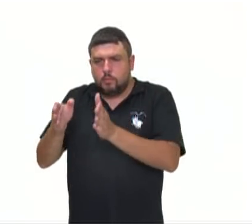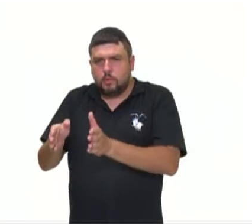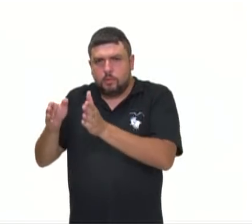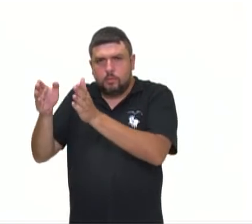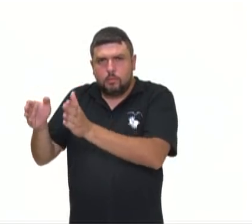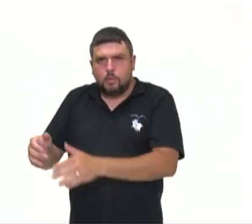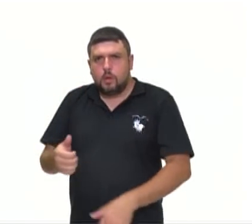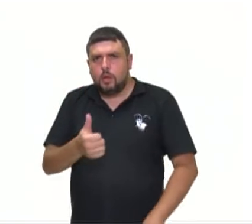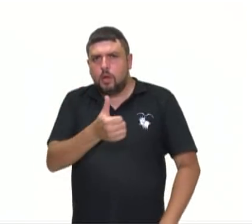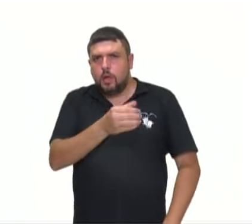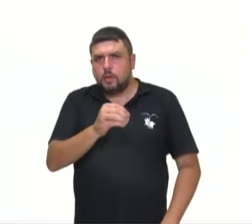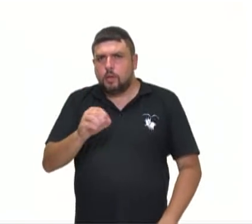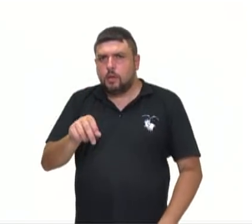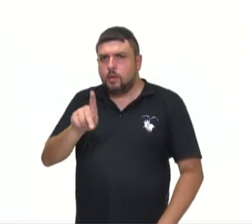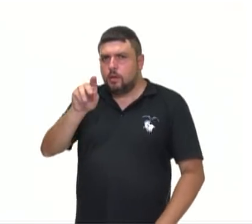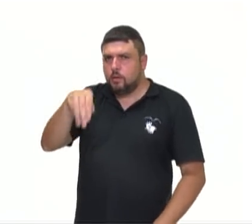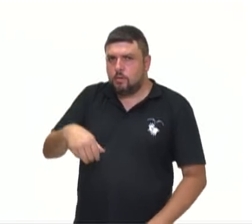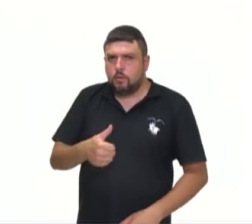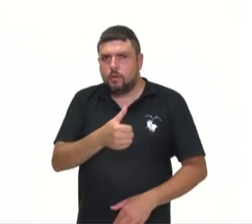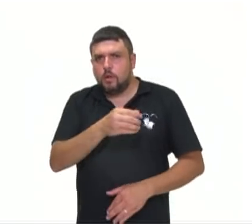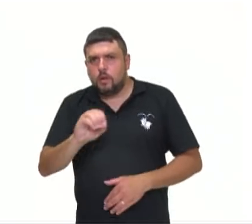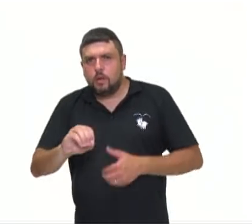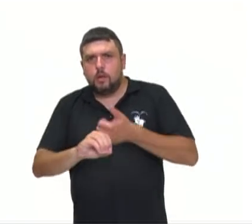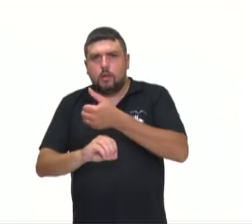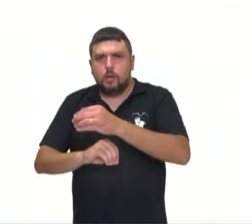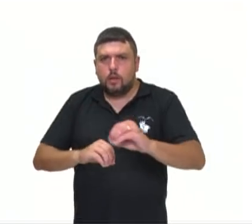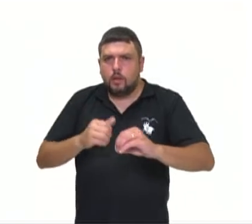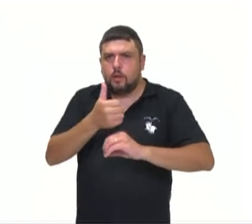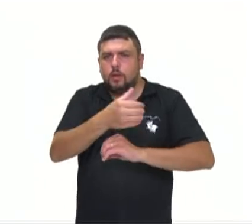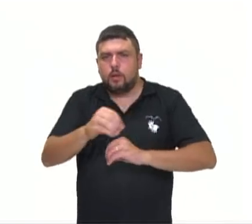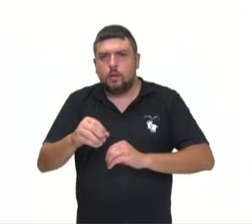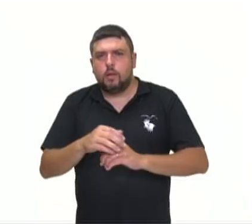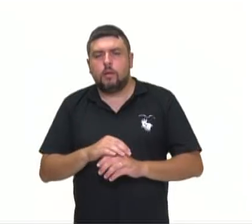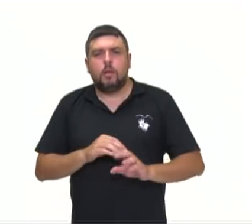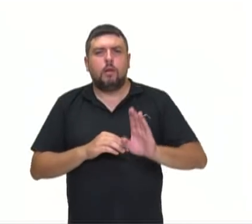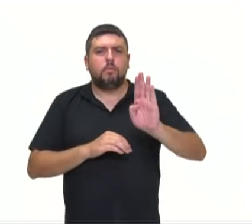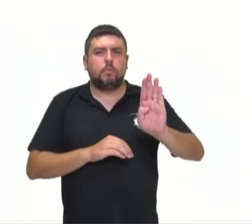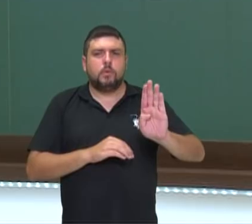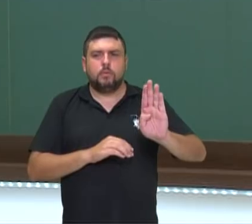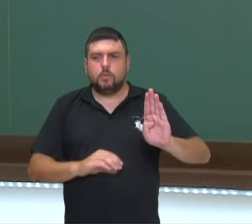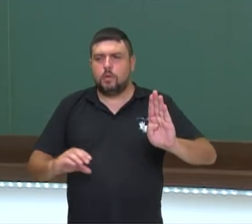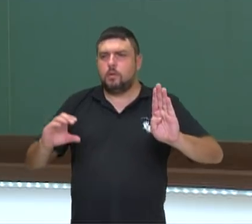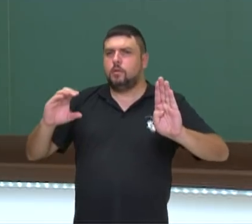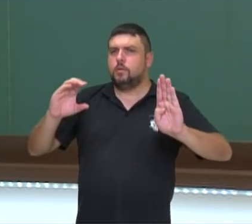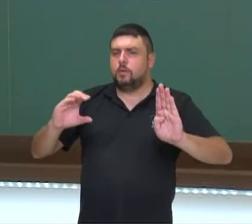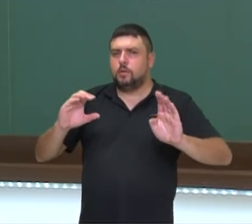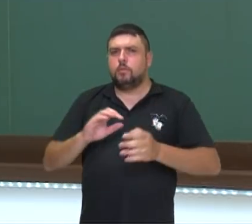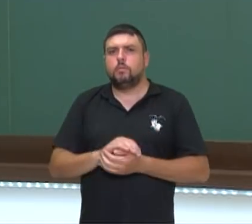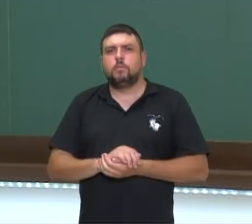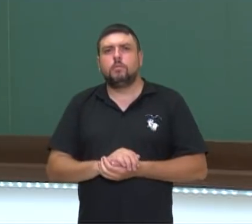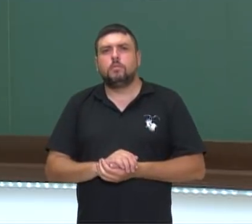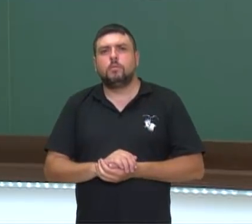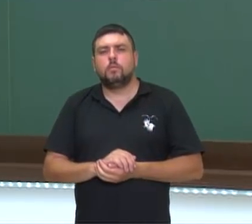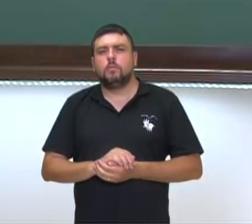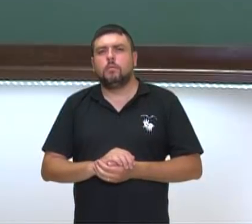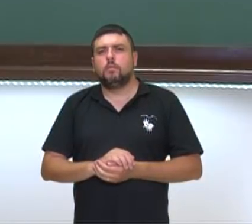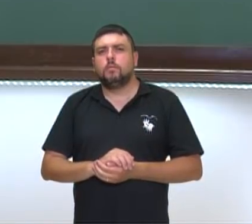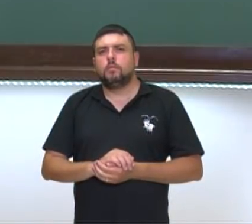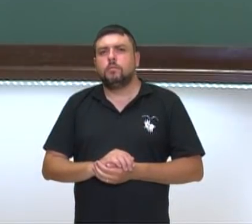a posição da cidade B e da cidade C, respectivamente. O que essa palavrinha respectivamente